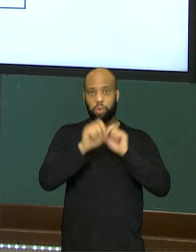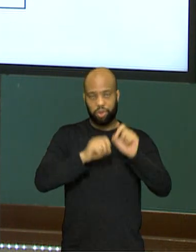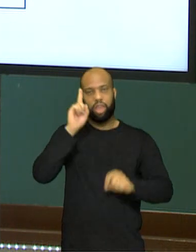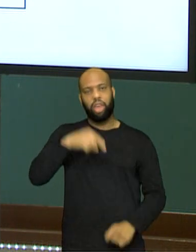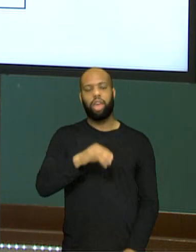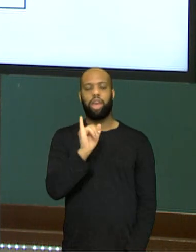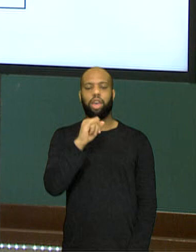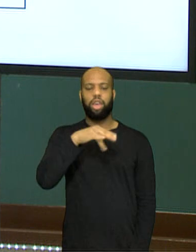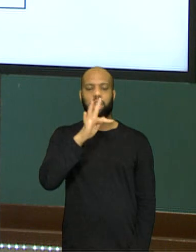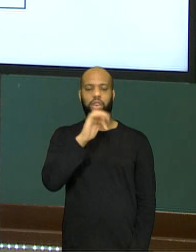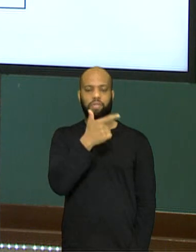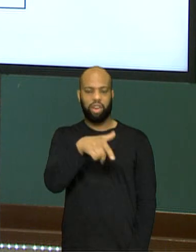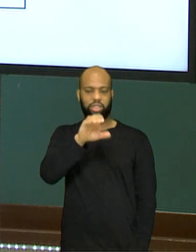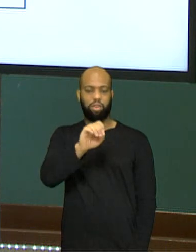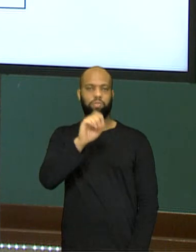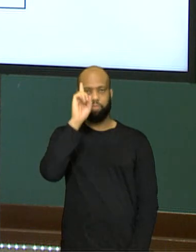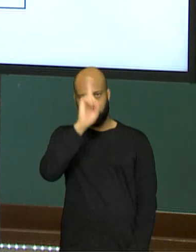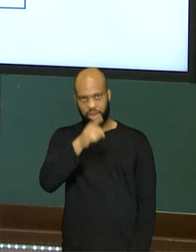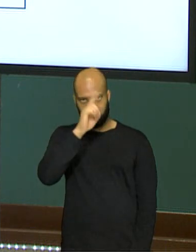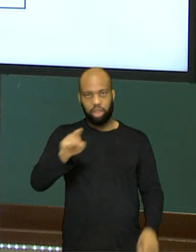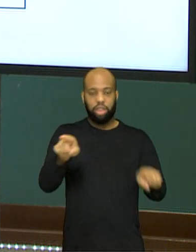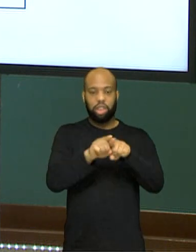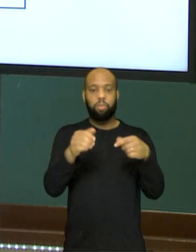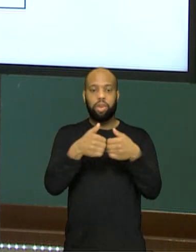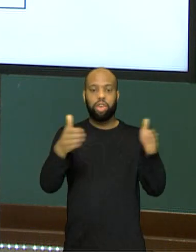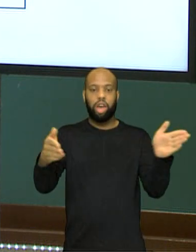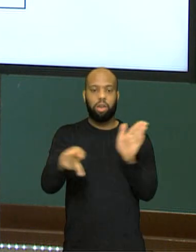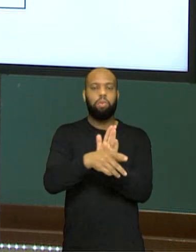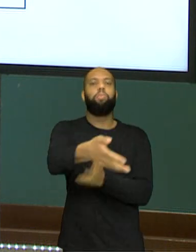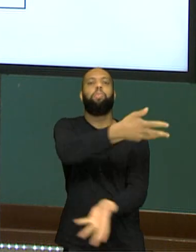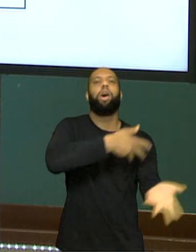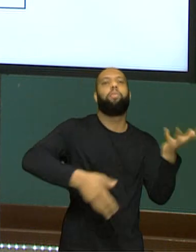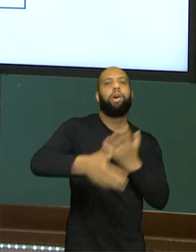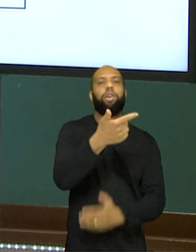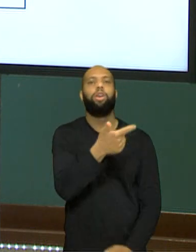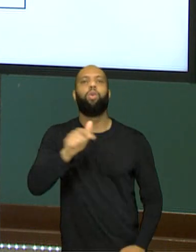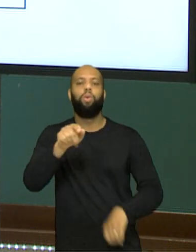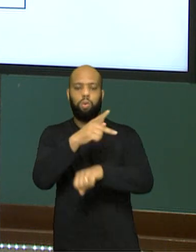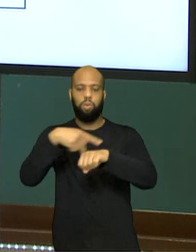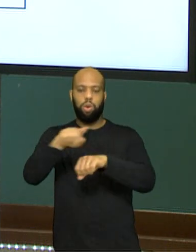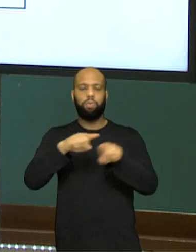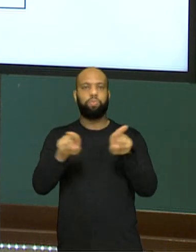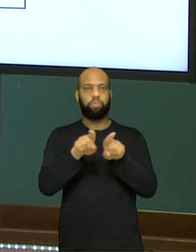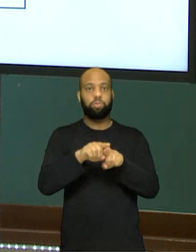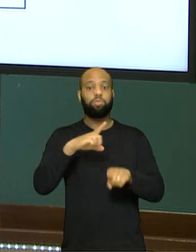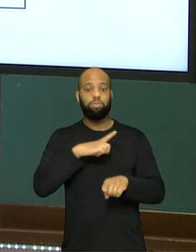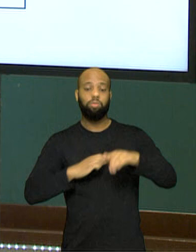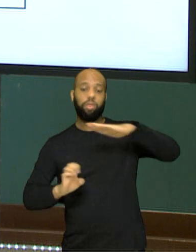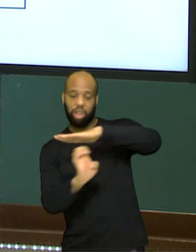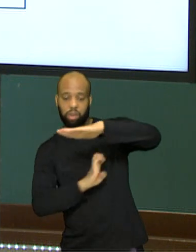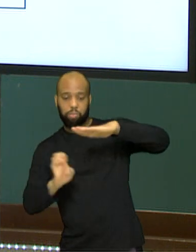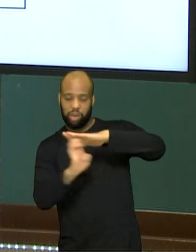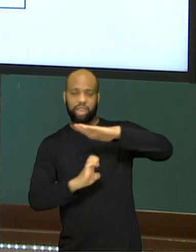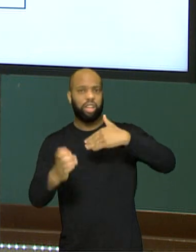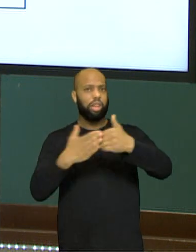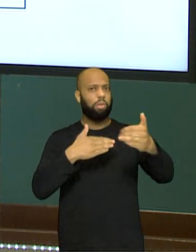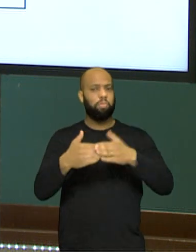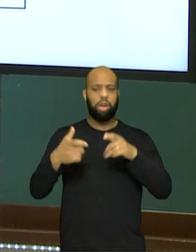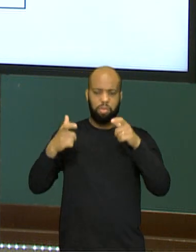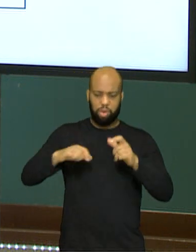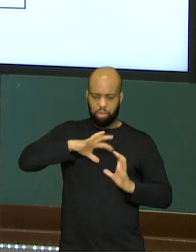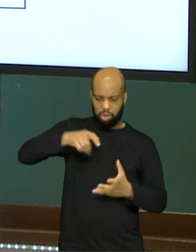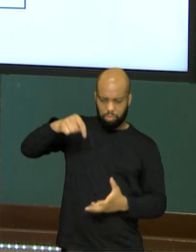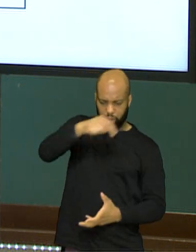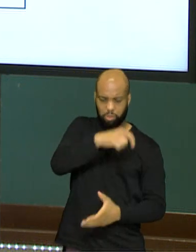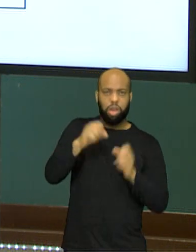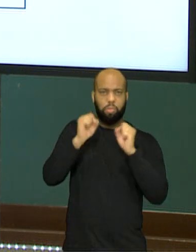E abertura ao capital estrangeiro. Agora a Rússia podia ter empresas de todos os lugares do mundo